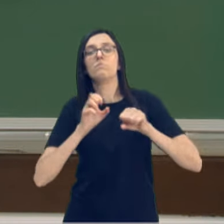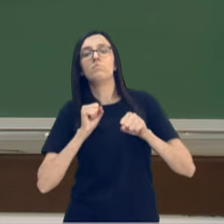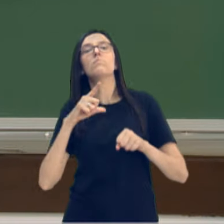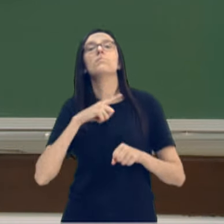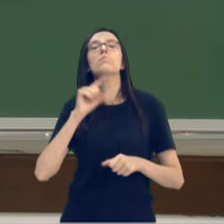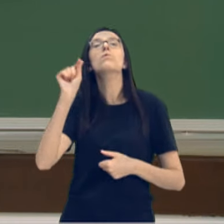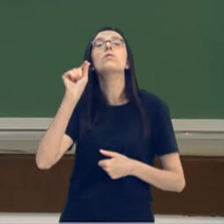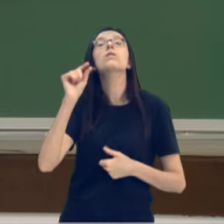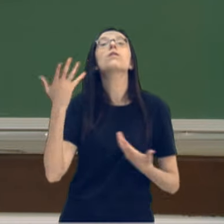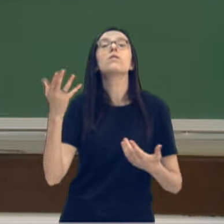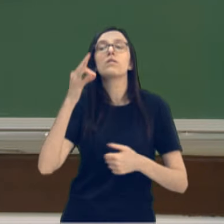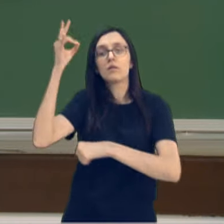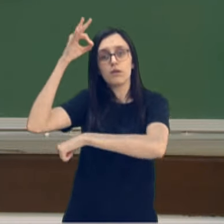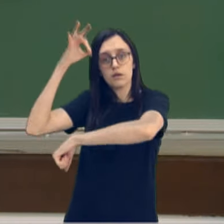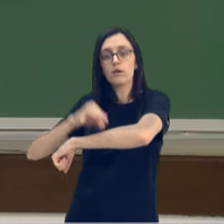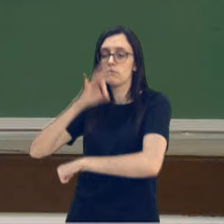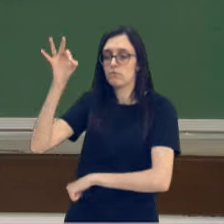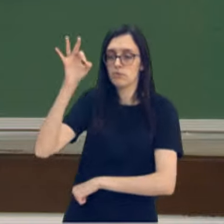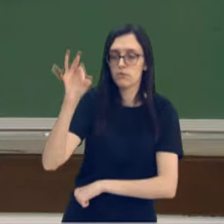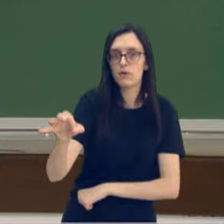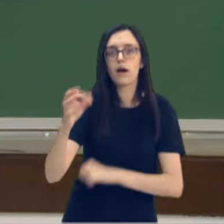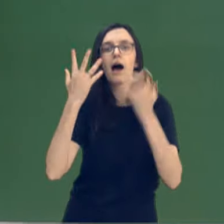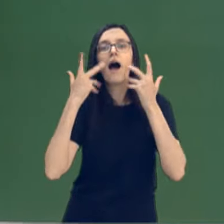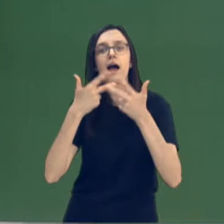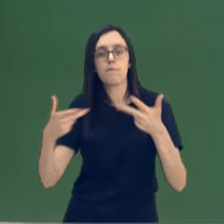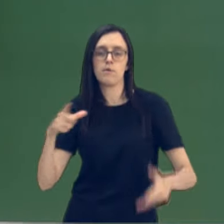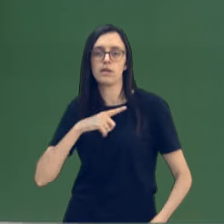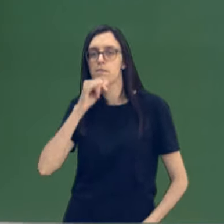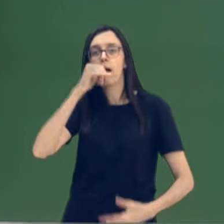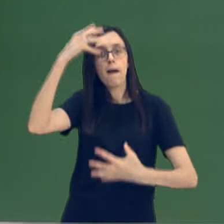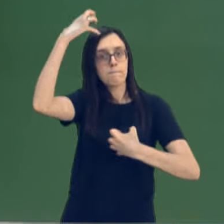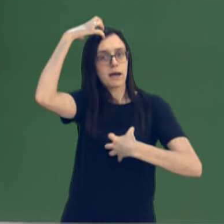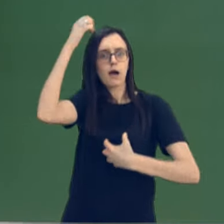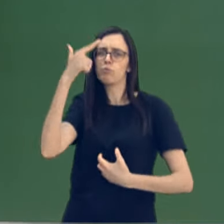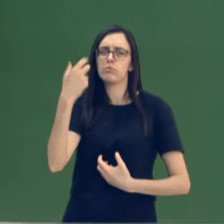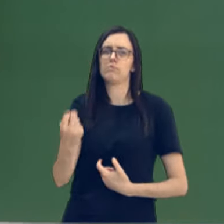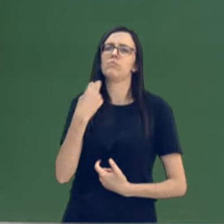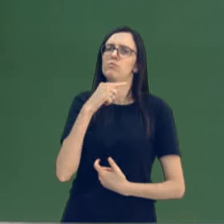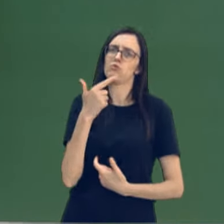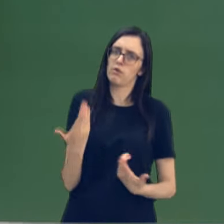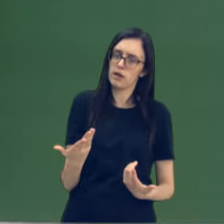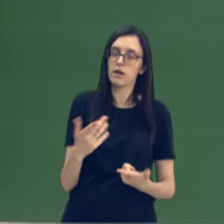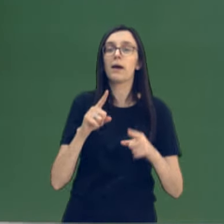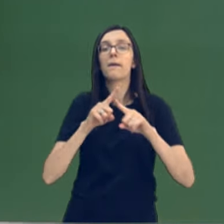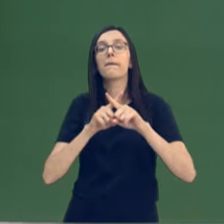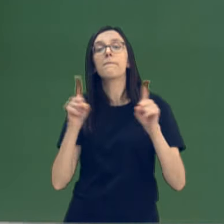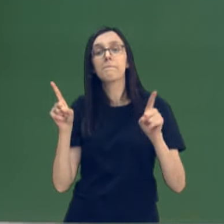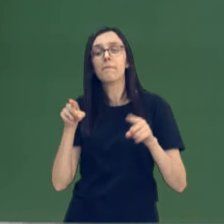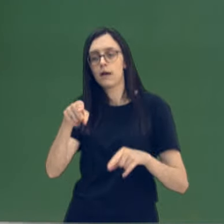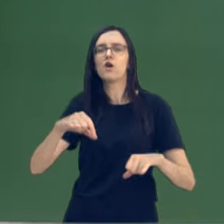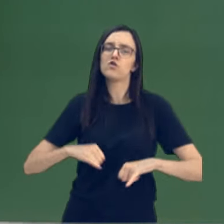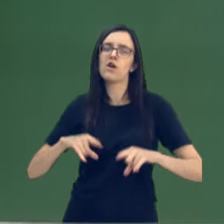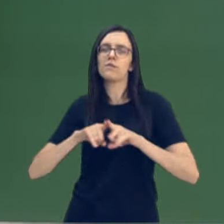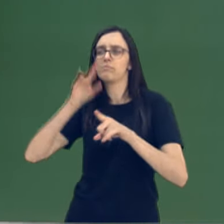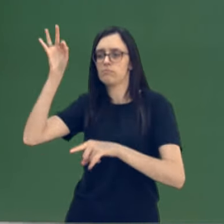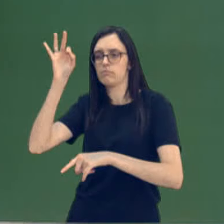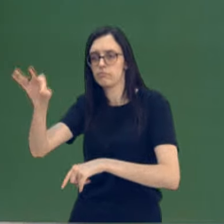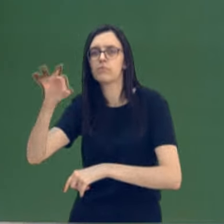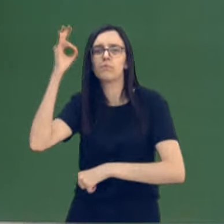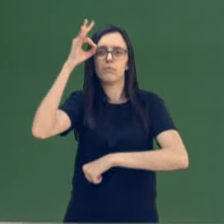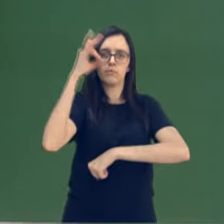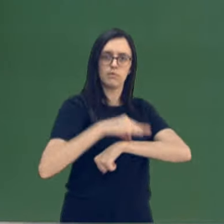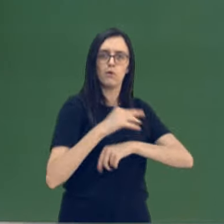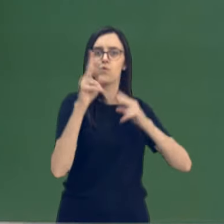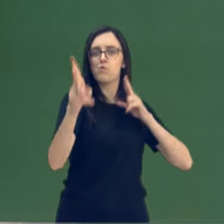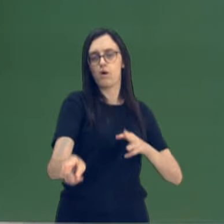Pegam de quem? Do mosquito que transmite. O macaco não transmite. Tudo bem? O coitado do macaco sofre com o mesmo problema que nós, o